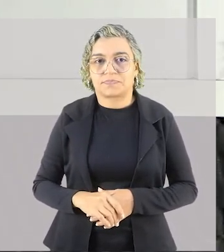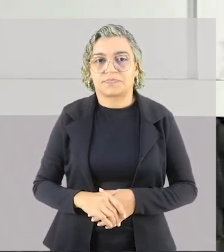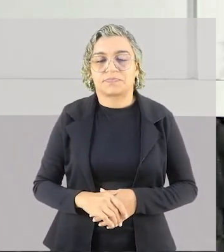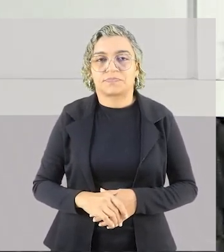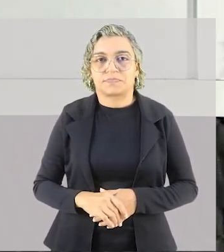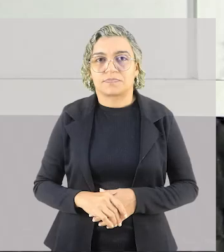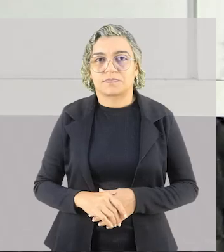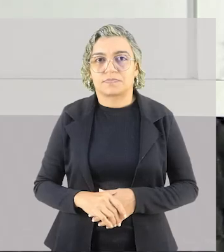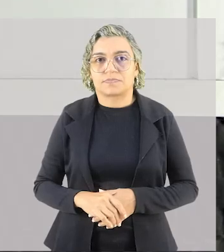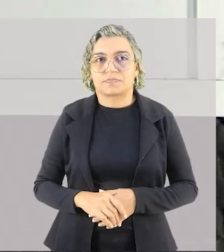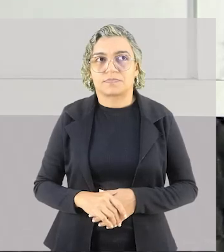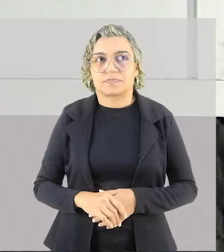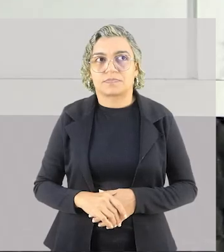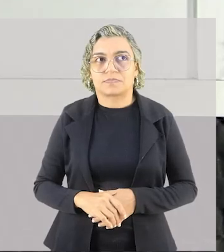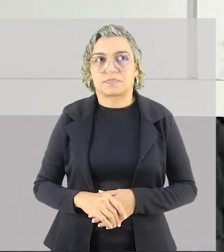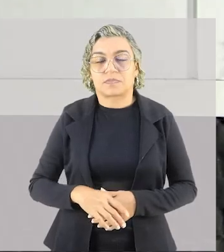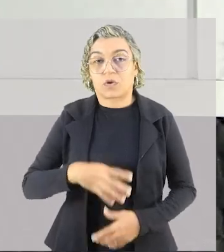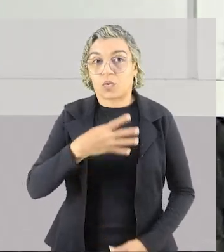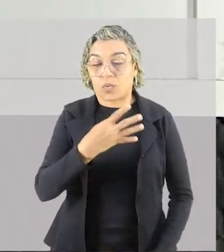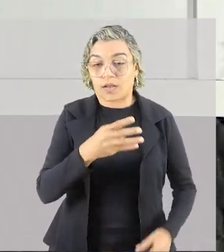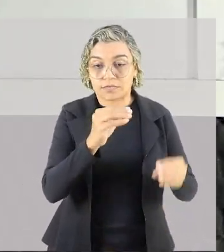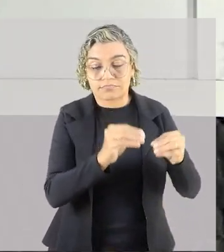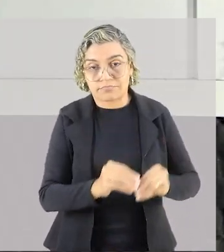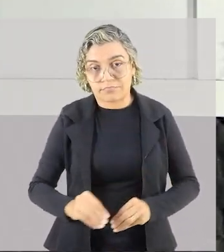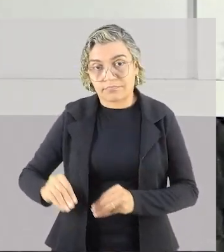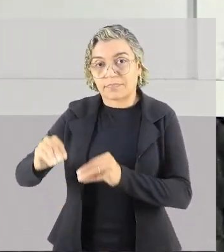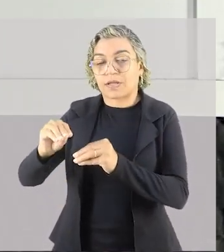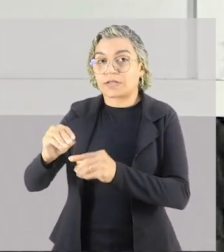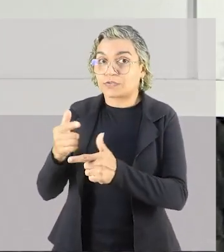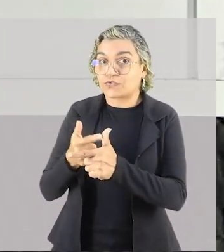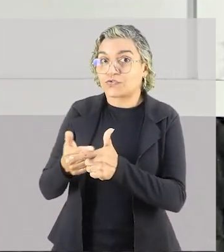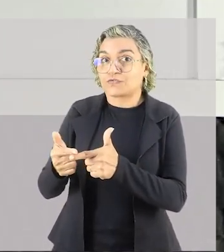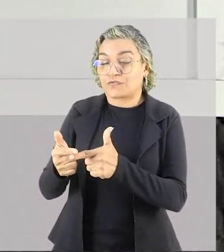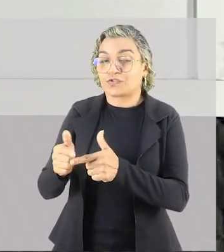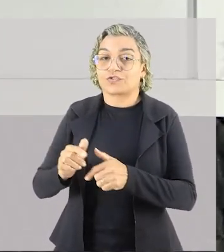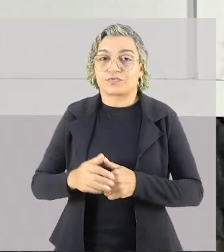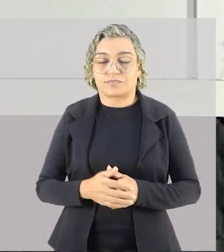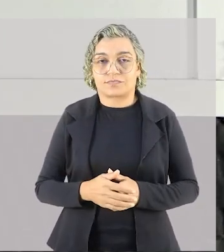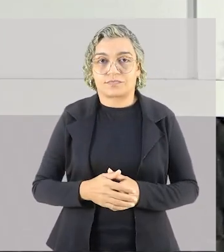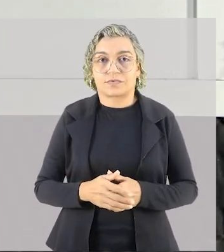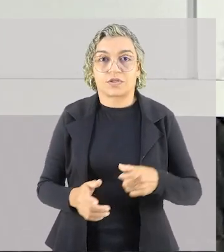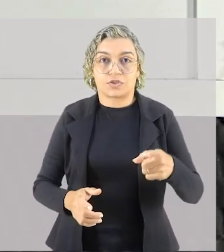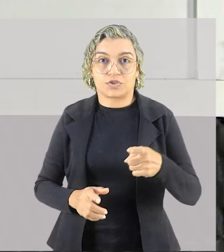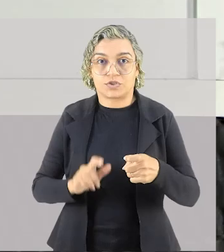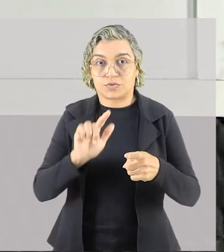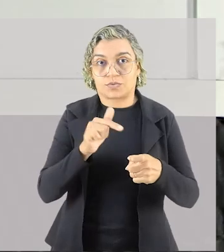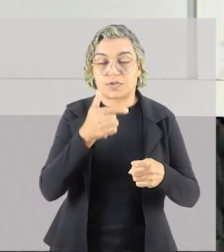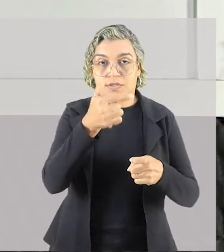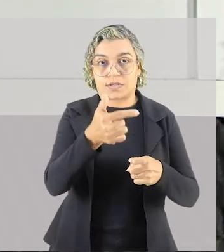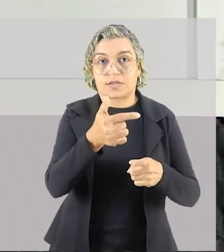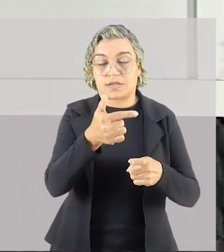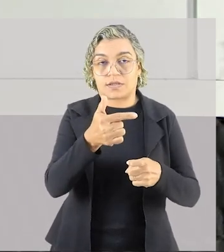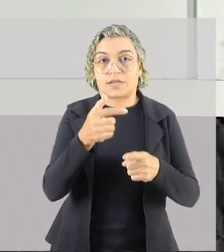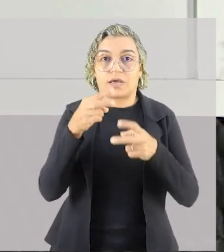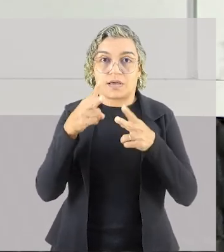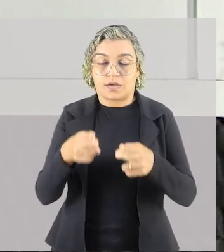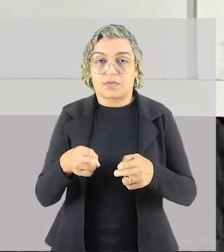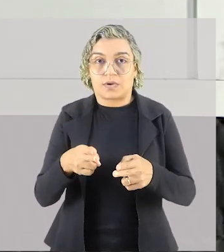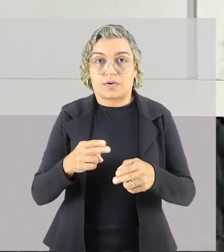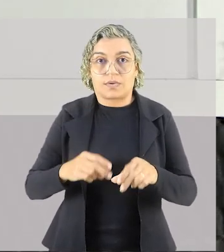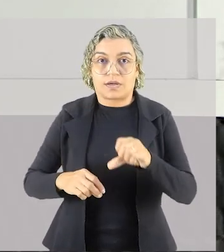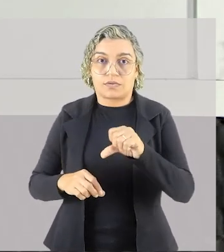Certo? Esse 4 que está multiplicando passa para lá, dividindo, x ao quadrado é igual